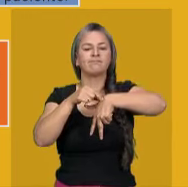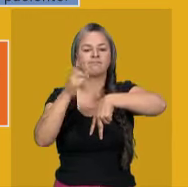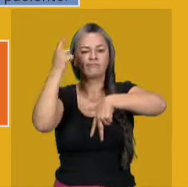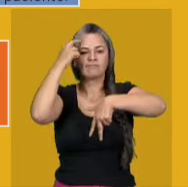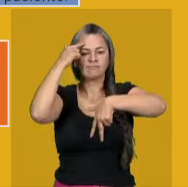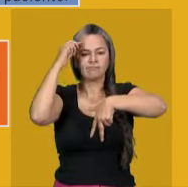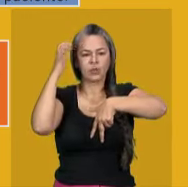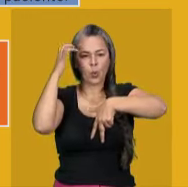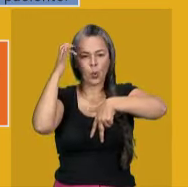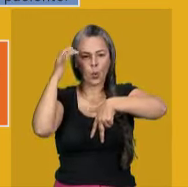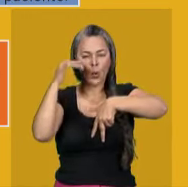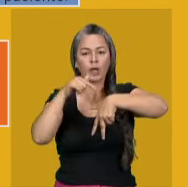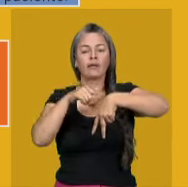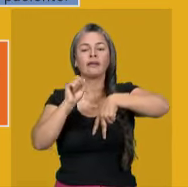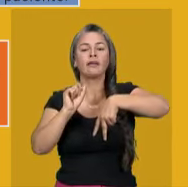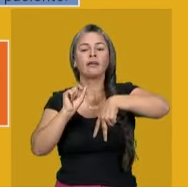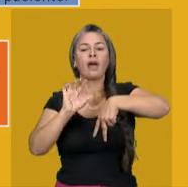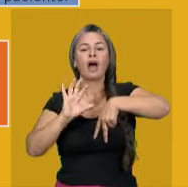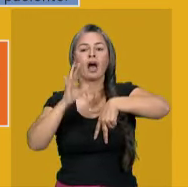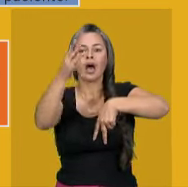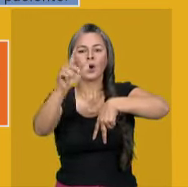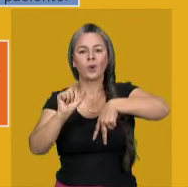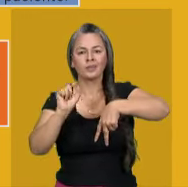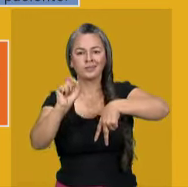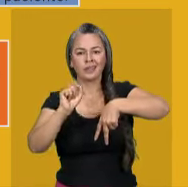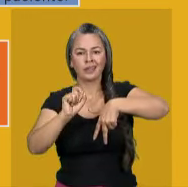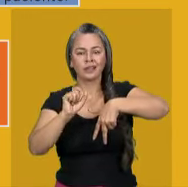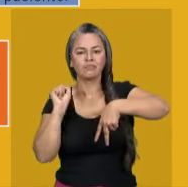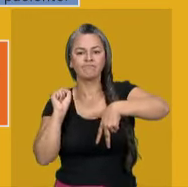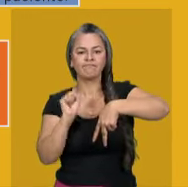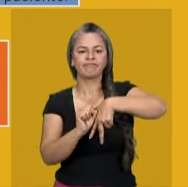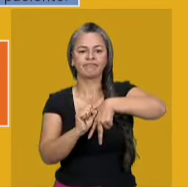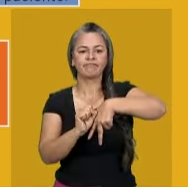ocorre paralisia e atrofia,